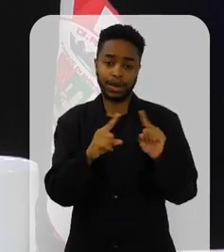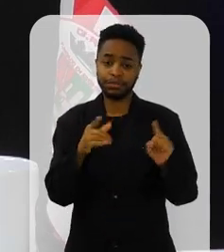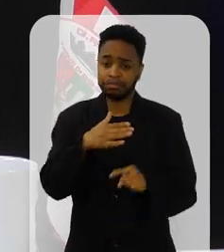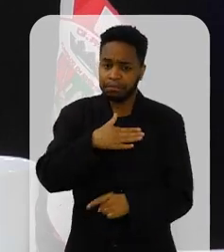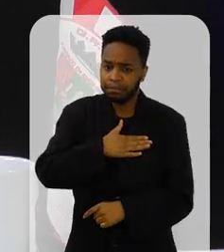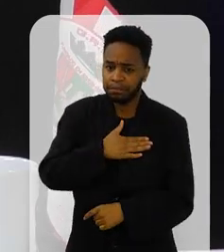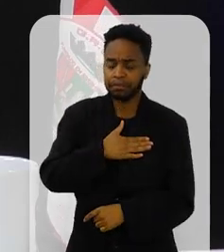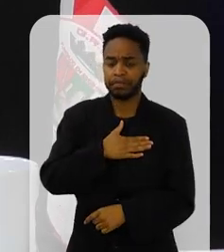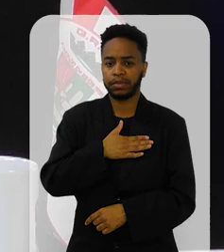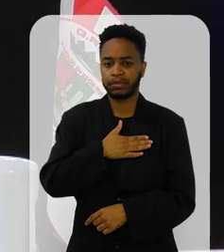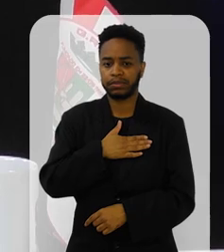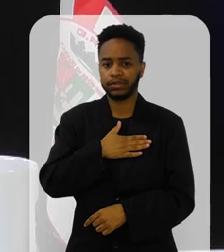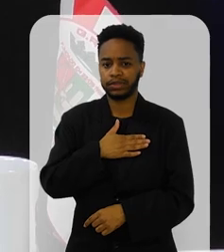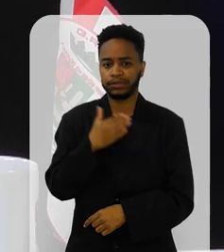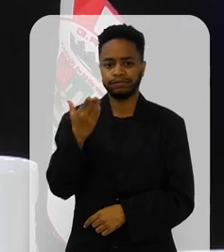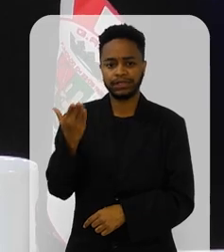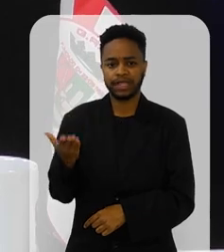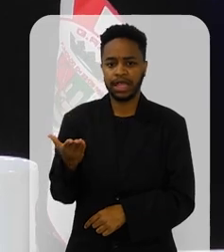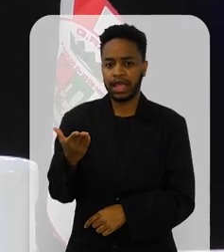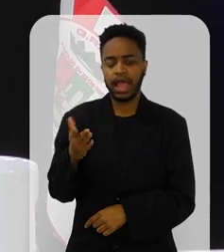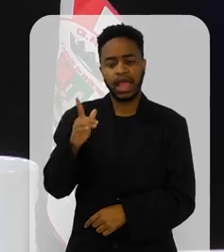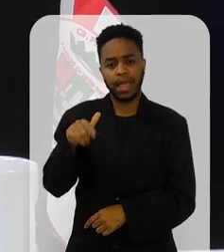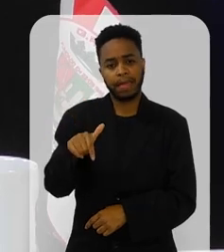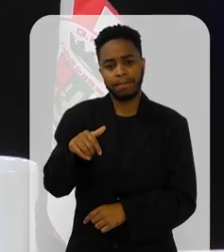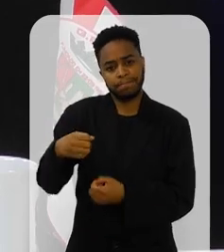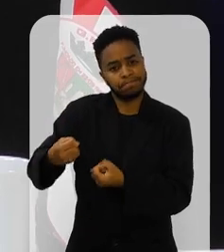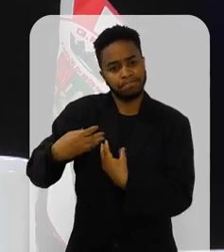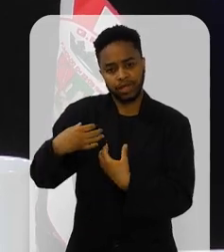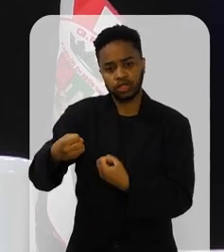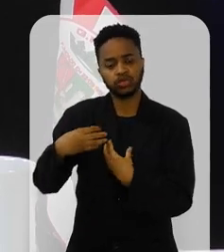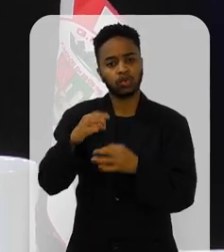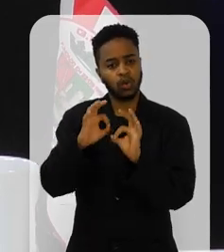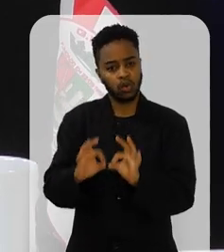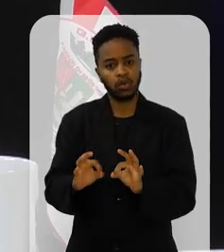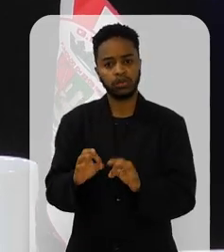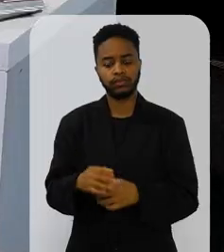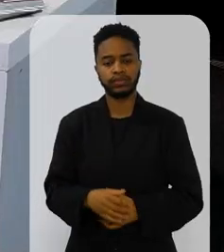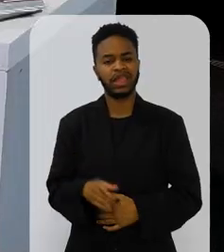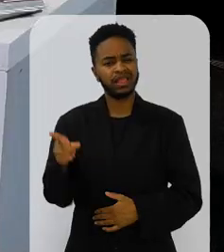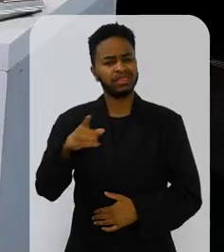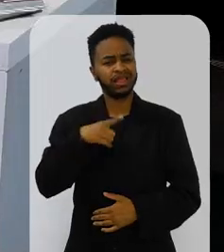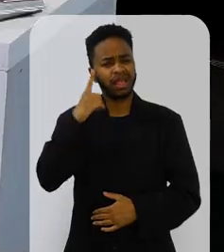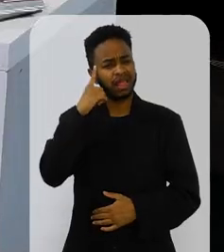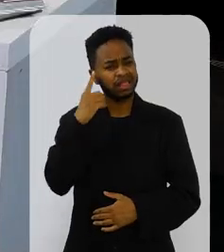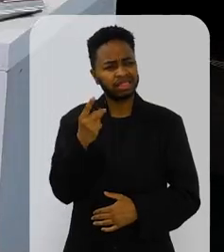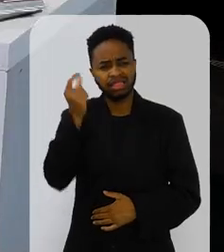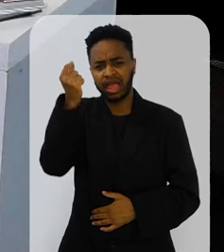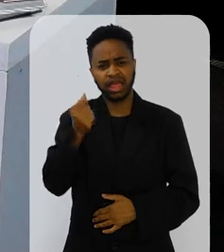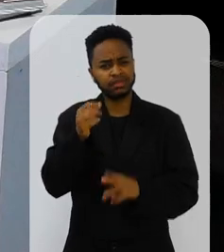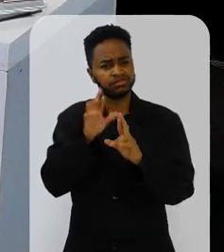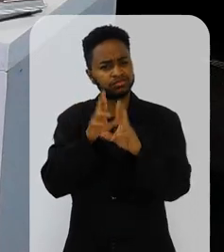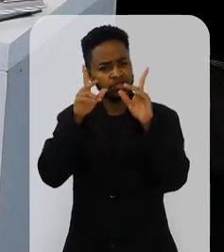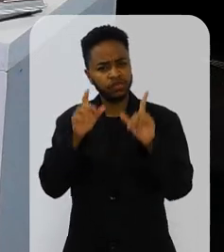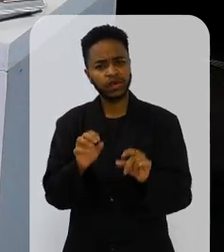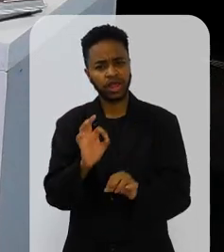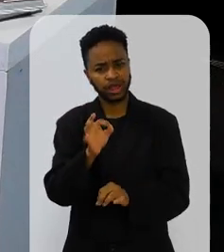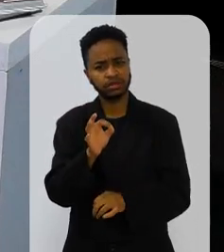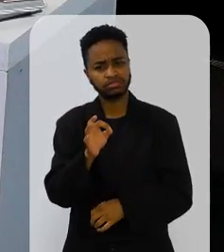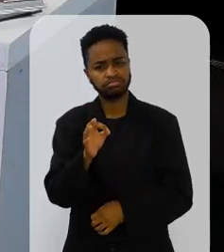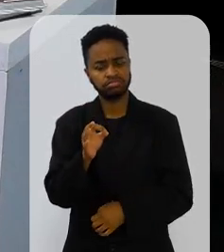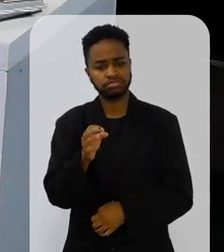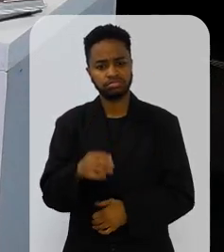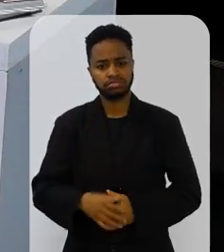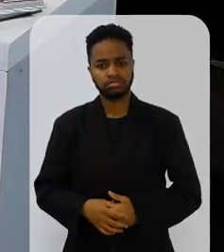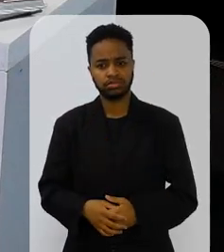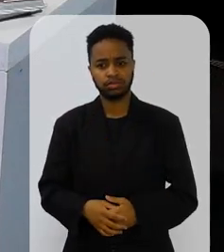mim, ele é um mestre. João tinha umas sacadas totalmente demais, diferentes do que se